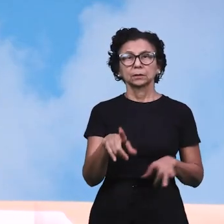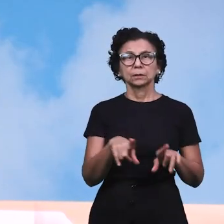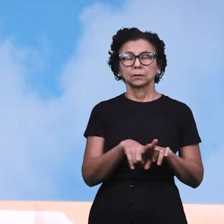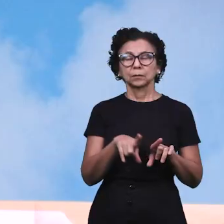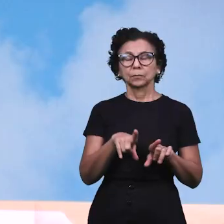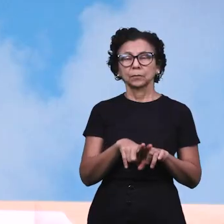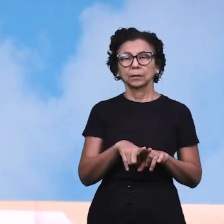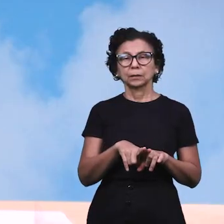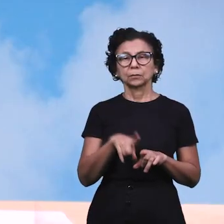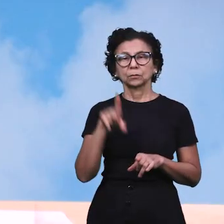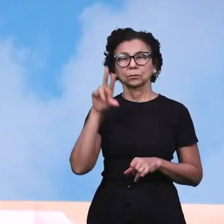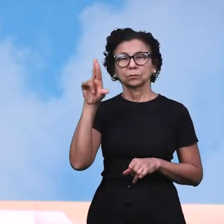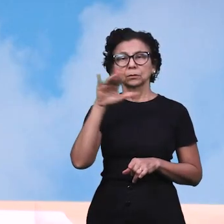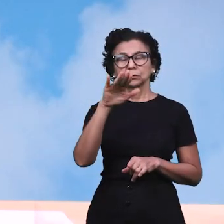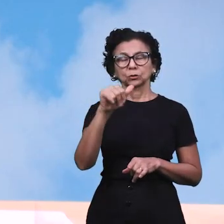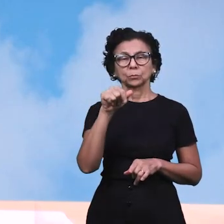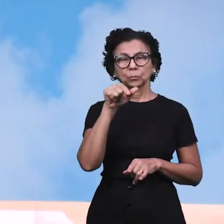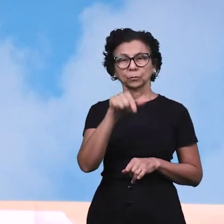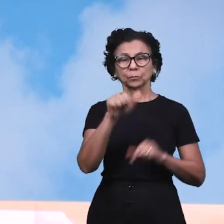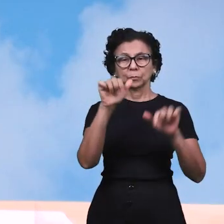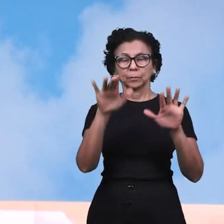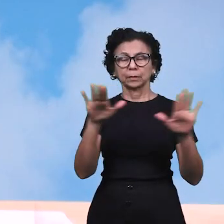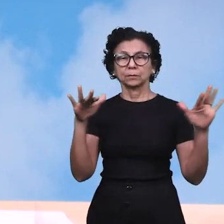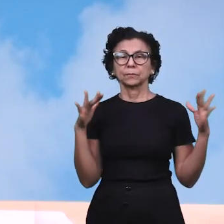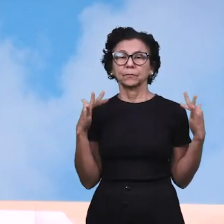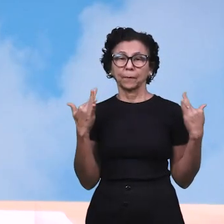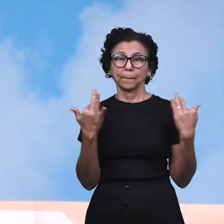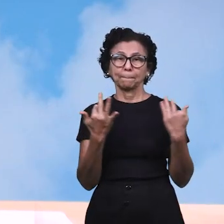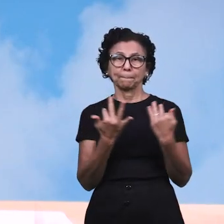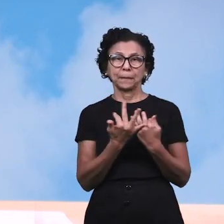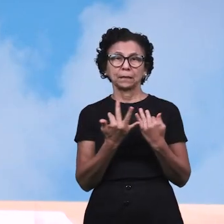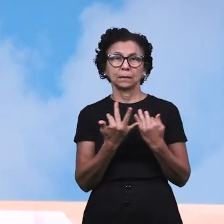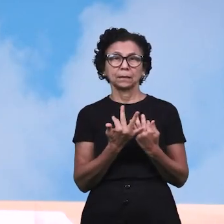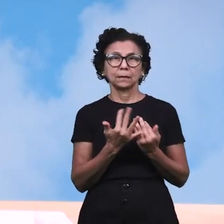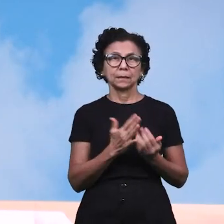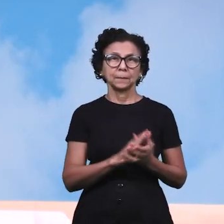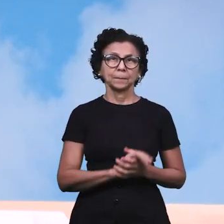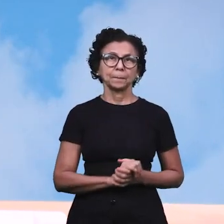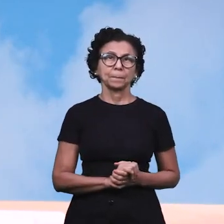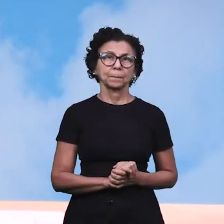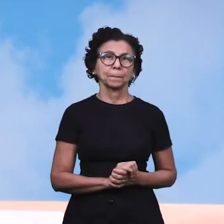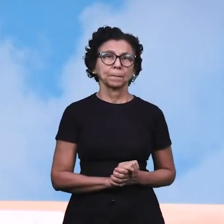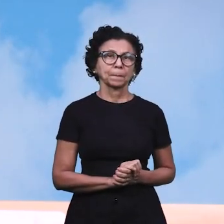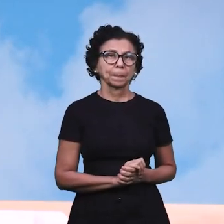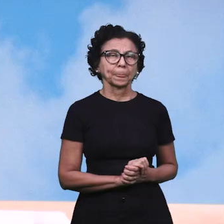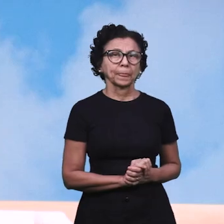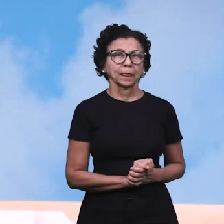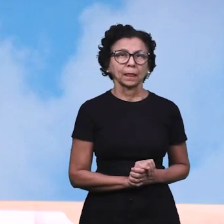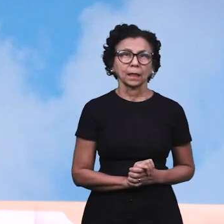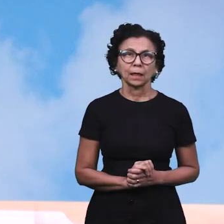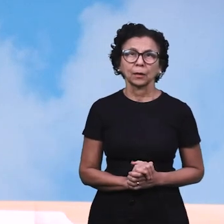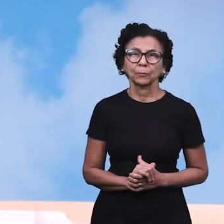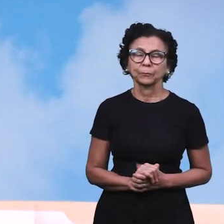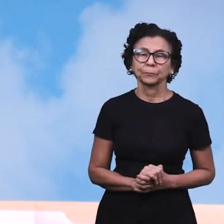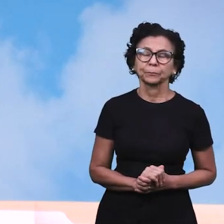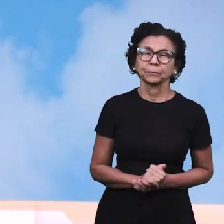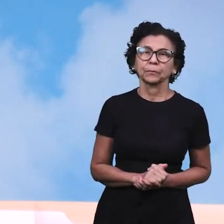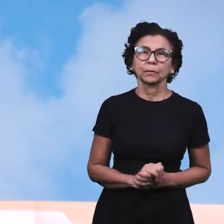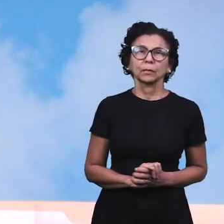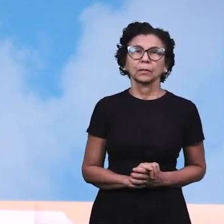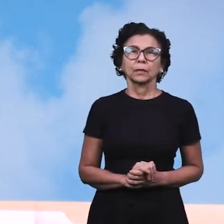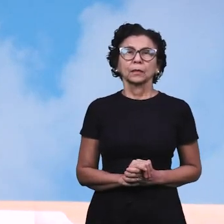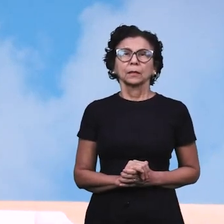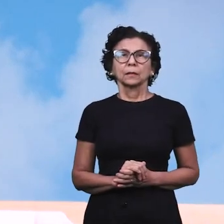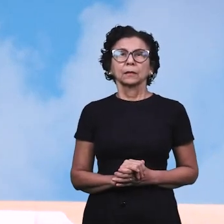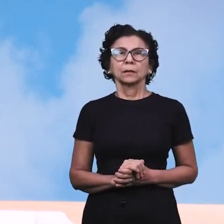na sua casa. A operação é porque o assunto é grave. Deus